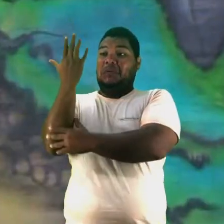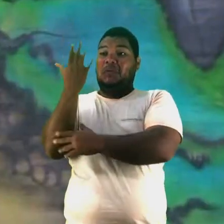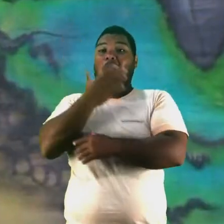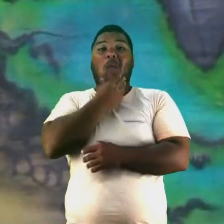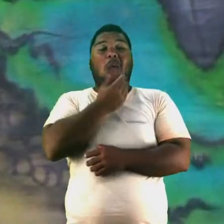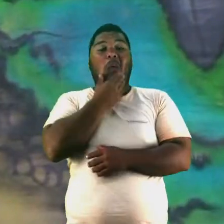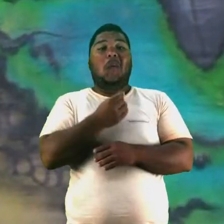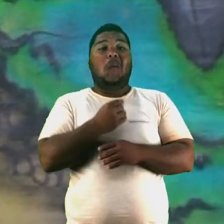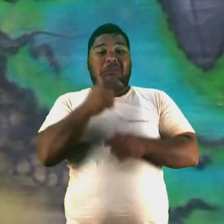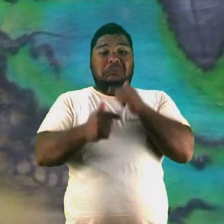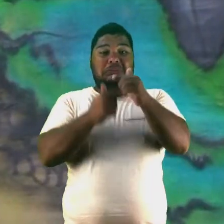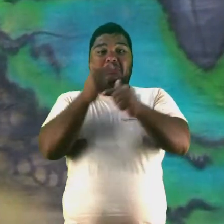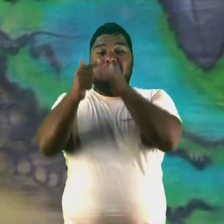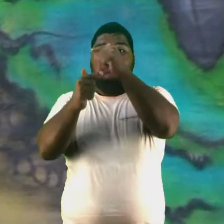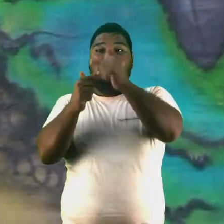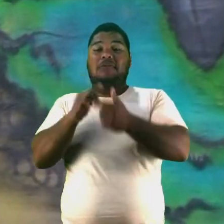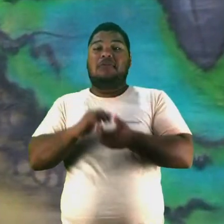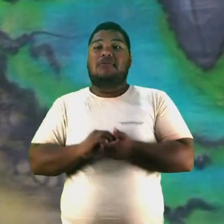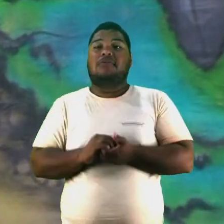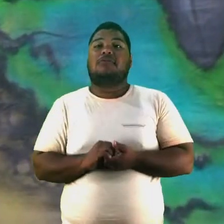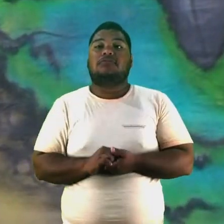evolutivo.